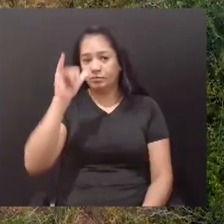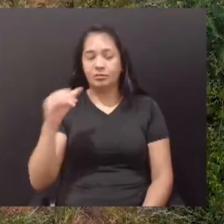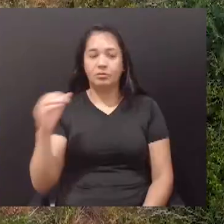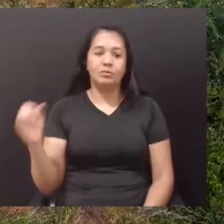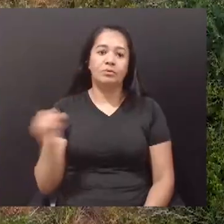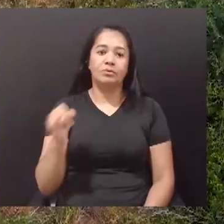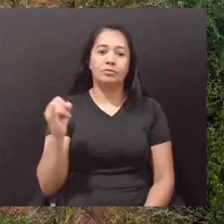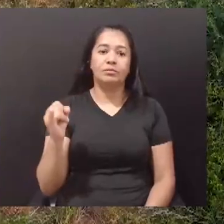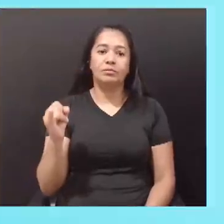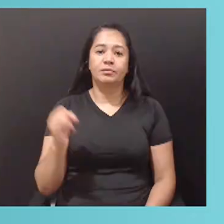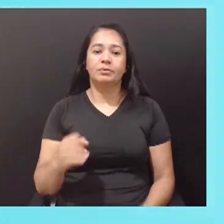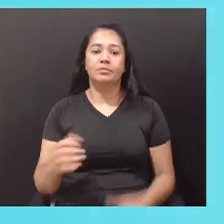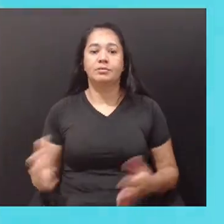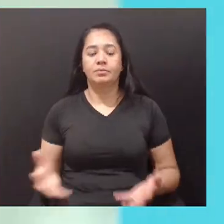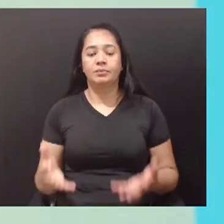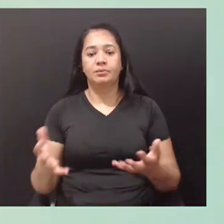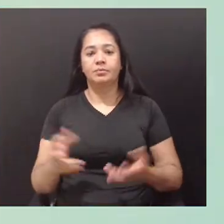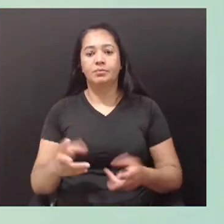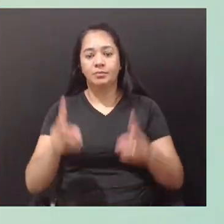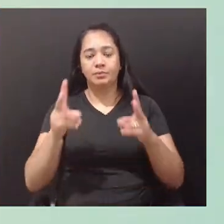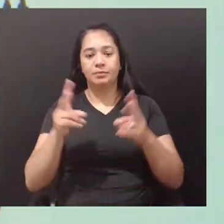sua conservação.